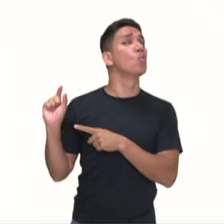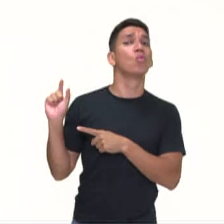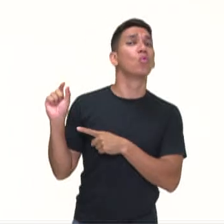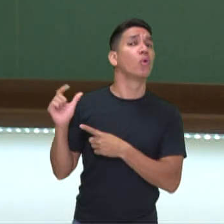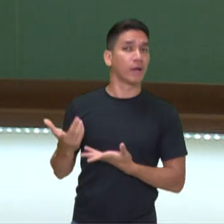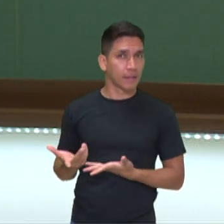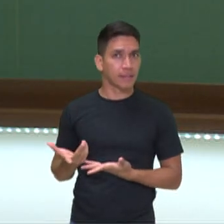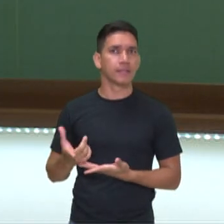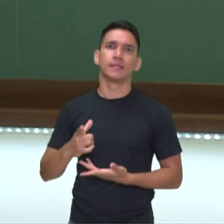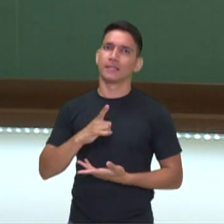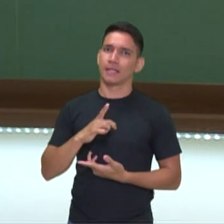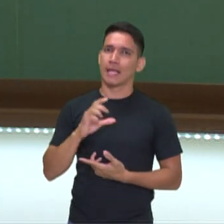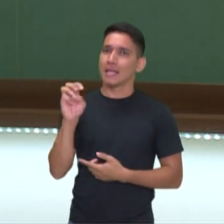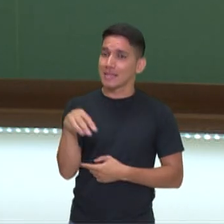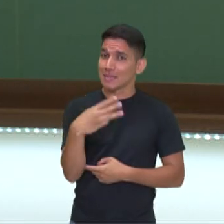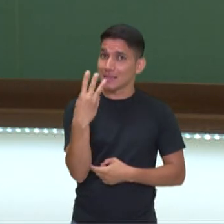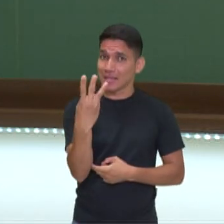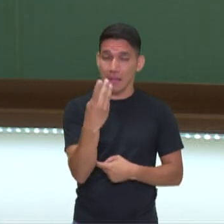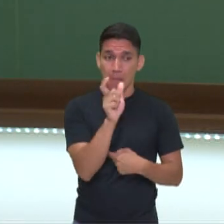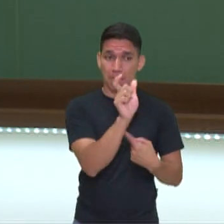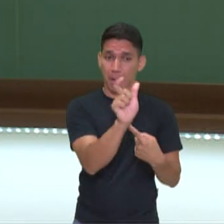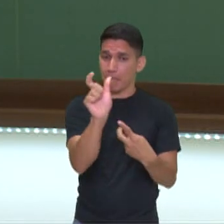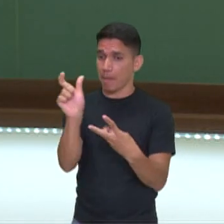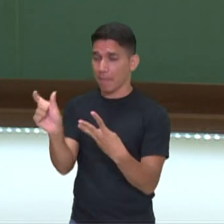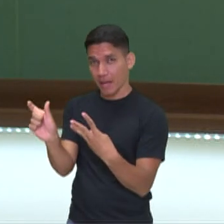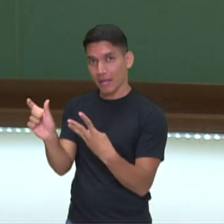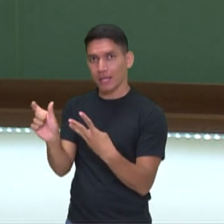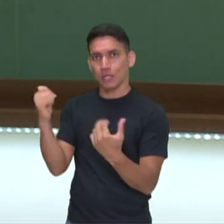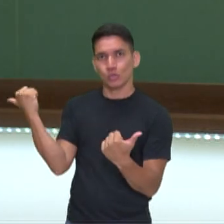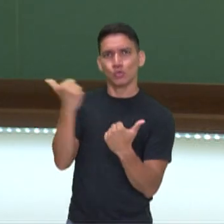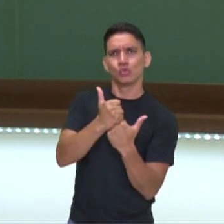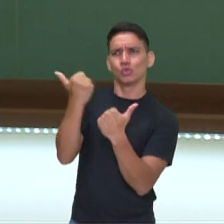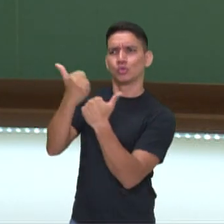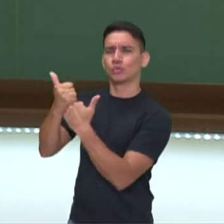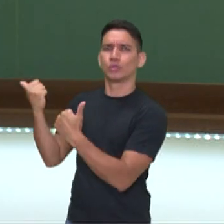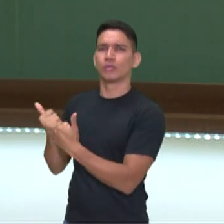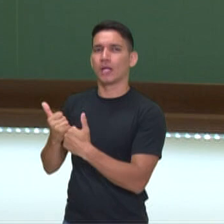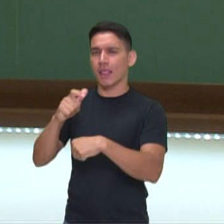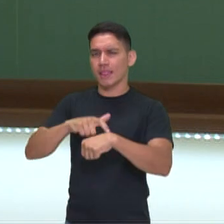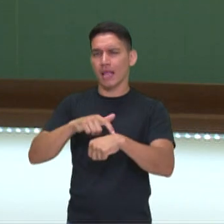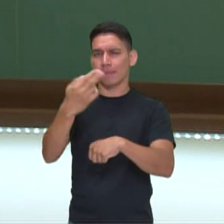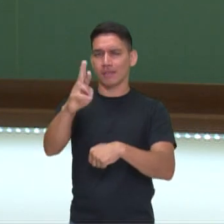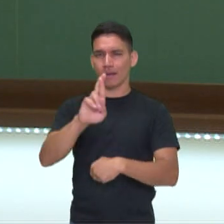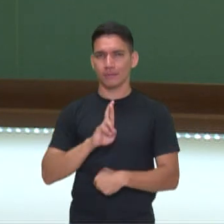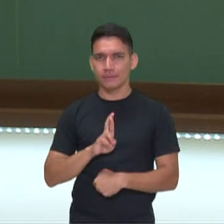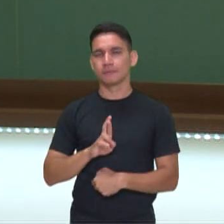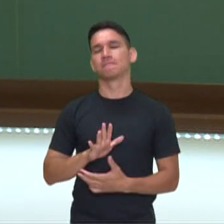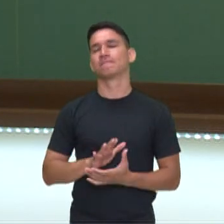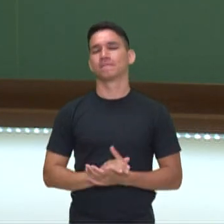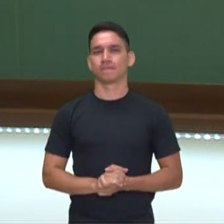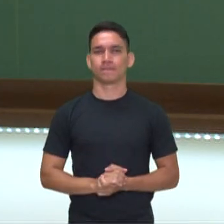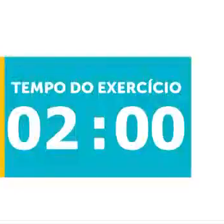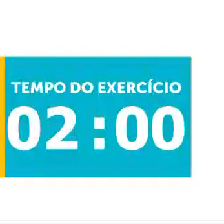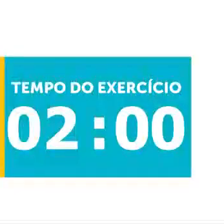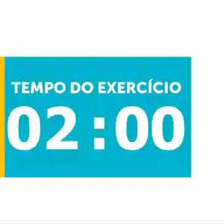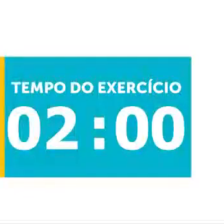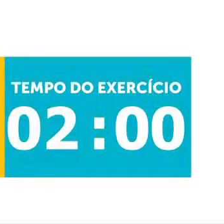três palavras para substituir o que está em destaque no nosso fragmento. Vou dar um tempinho para vocês responderem, a gente já volta.